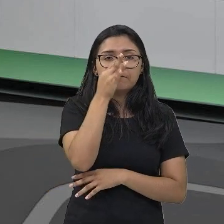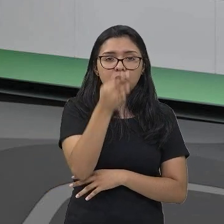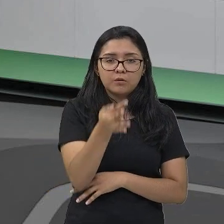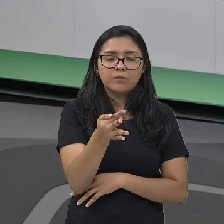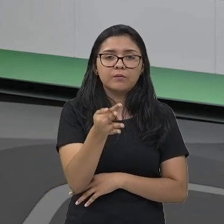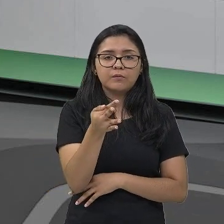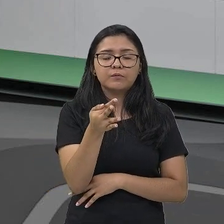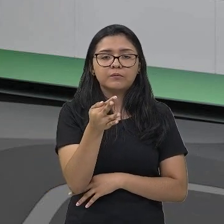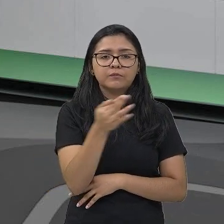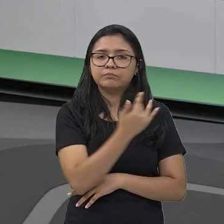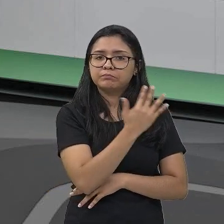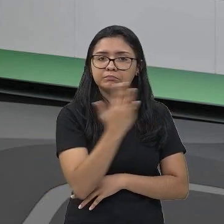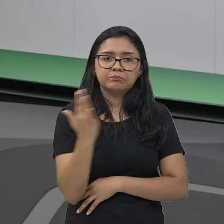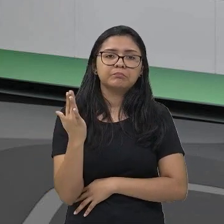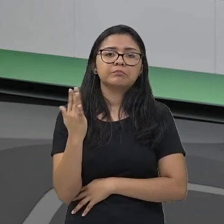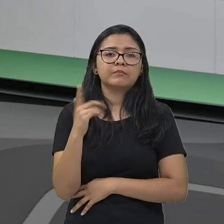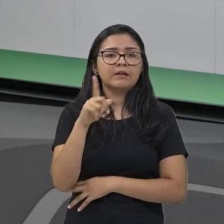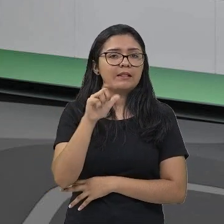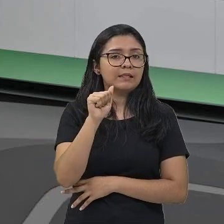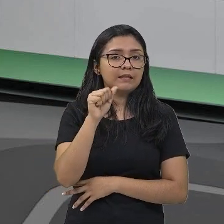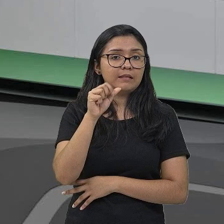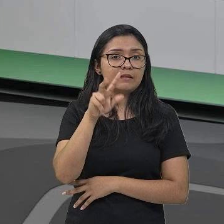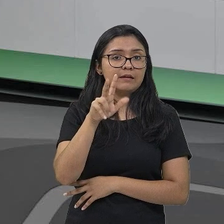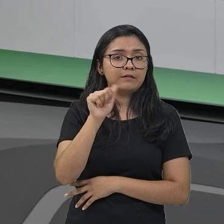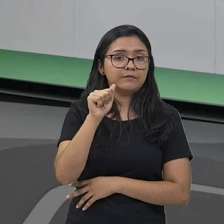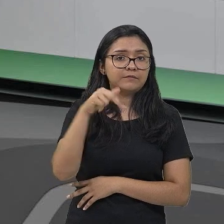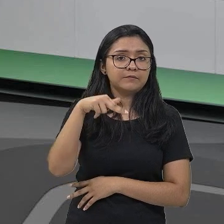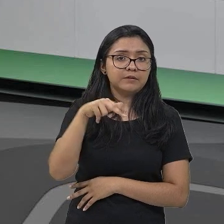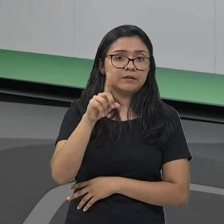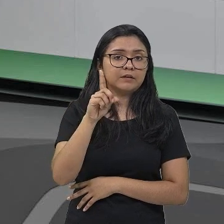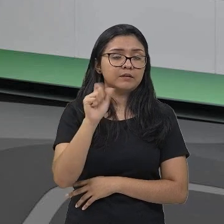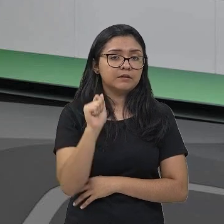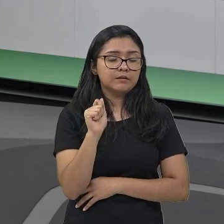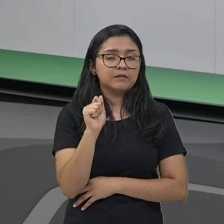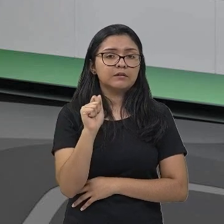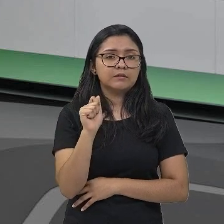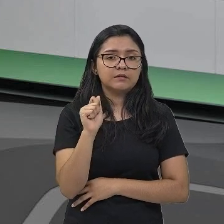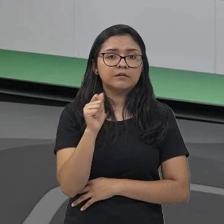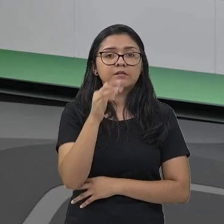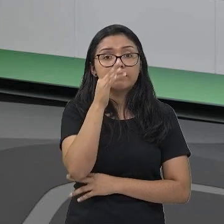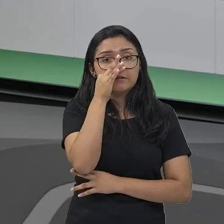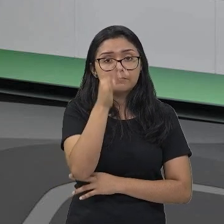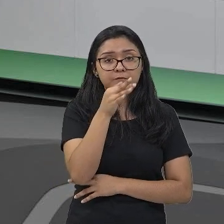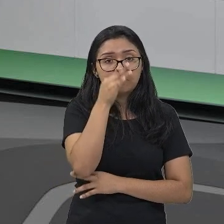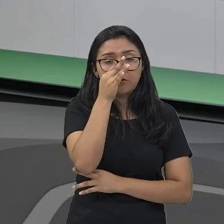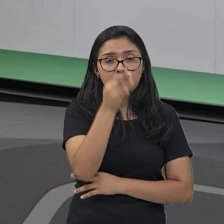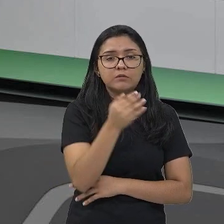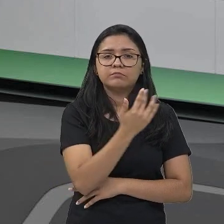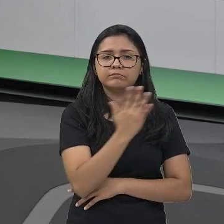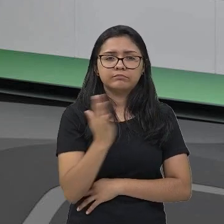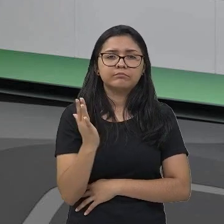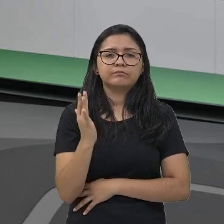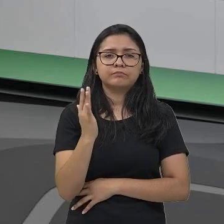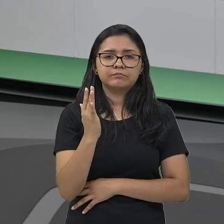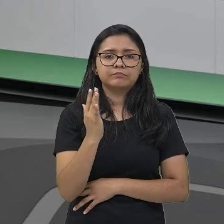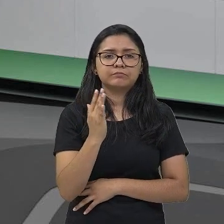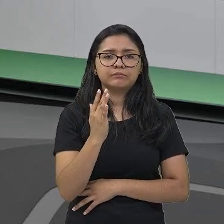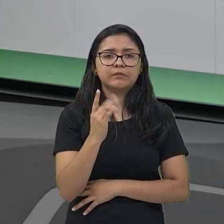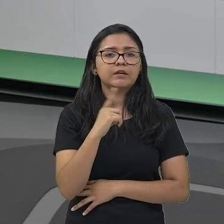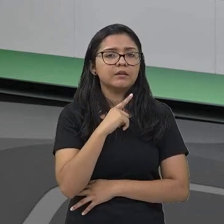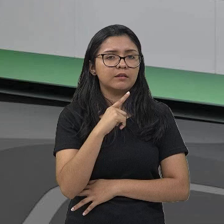né? De lavanda, na verdade, é das flores, no qual é